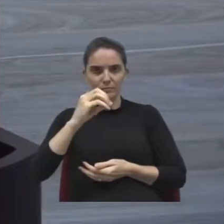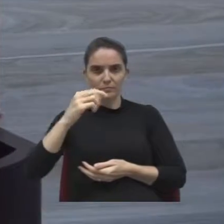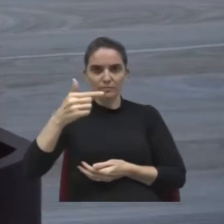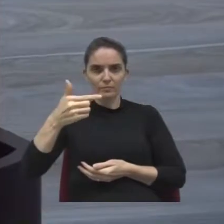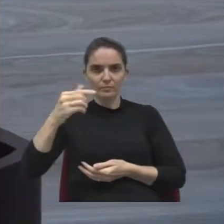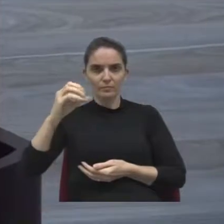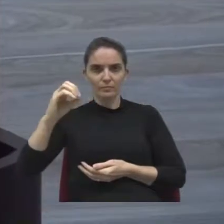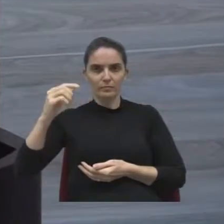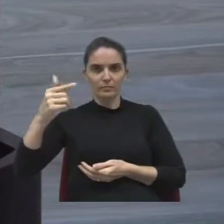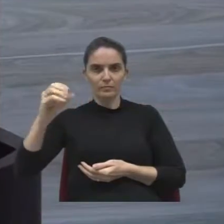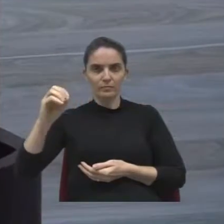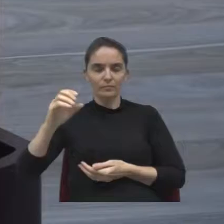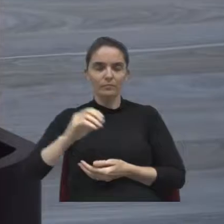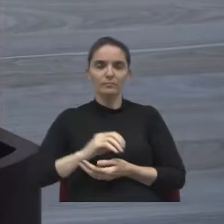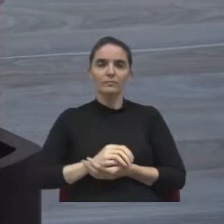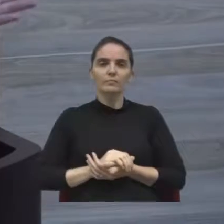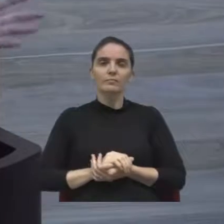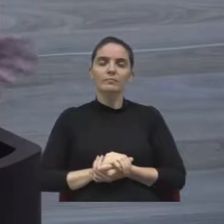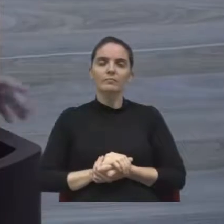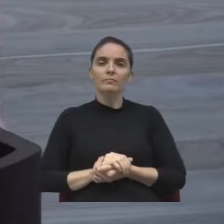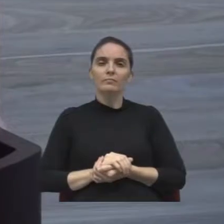aqui.